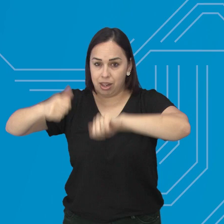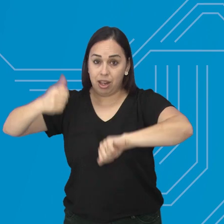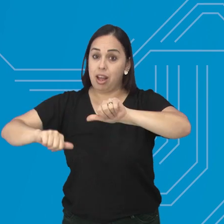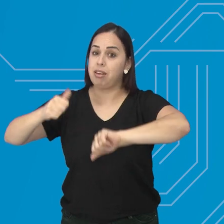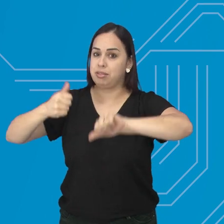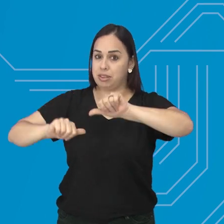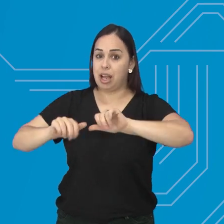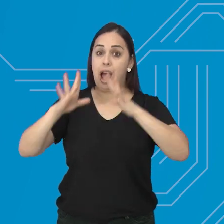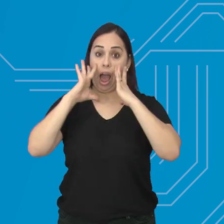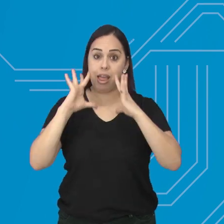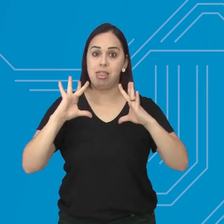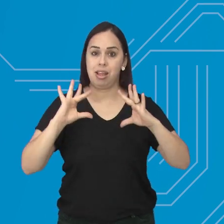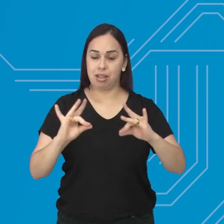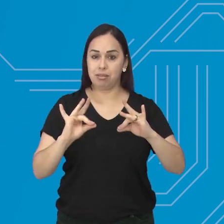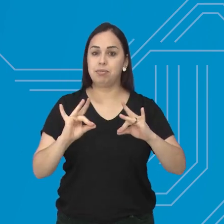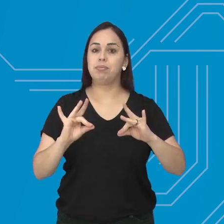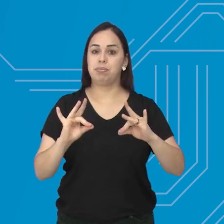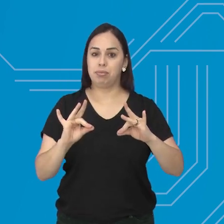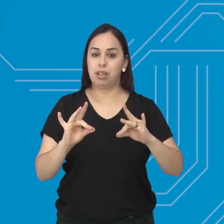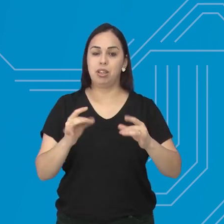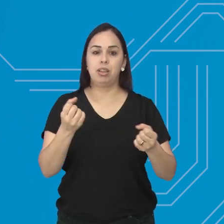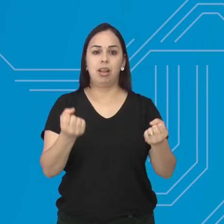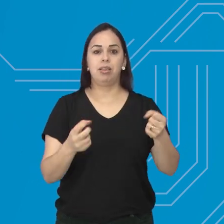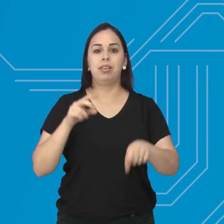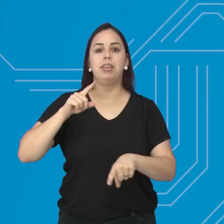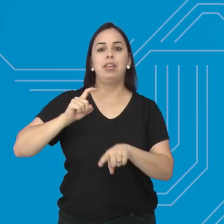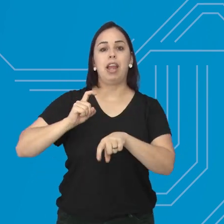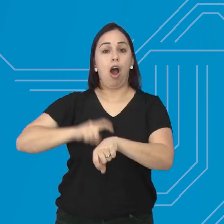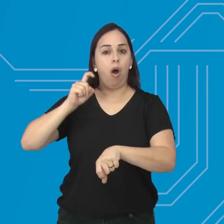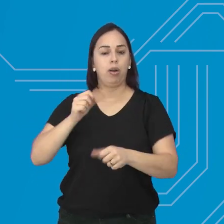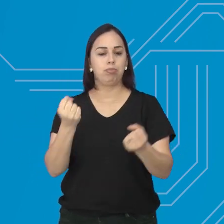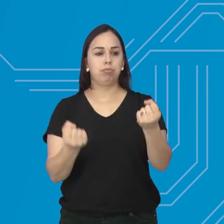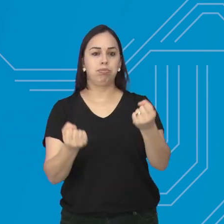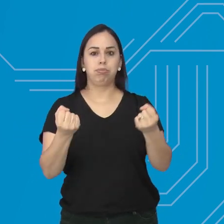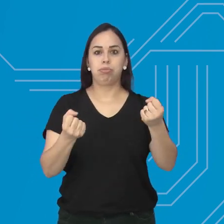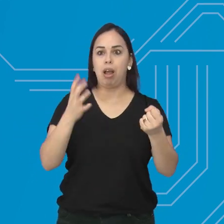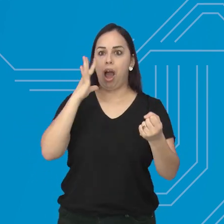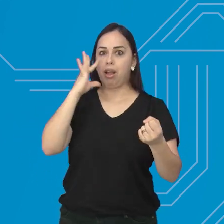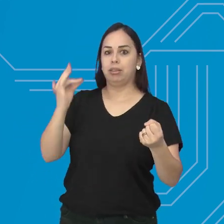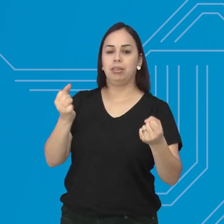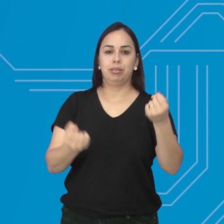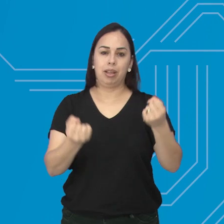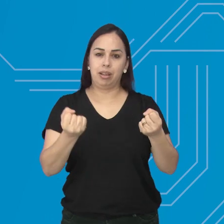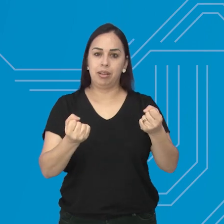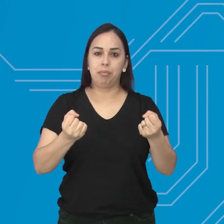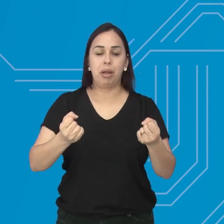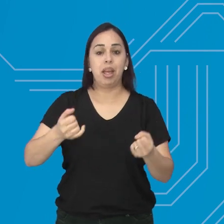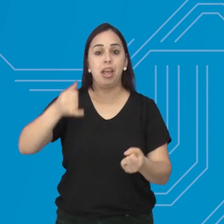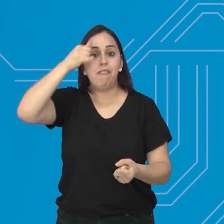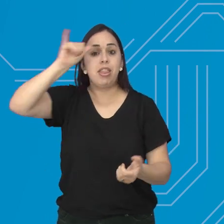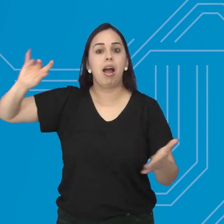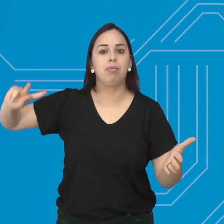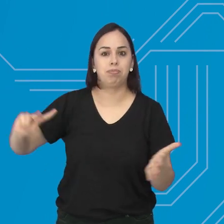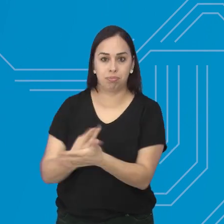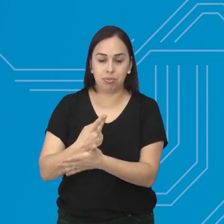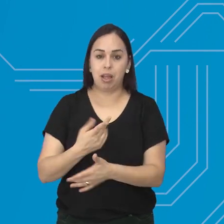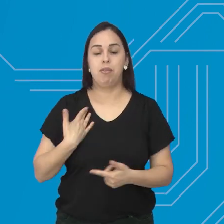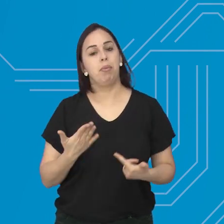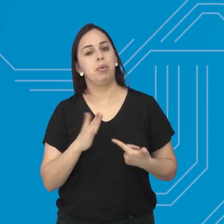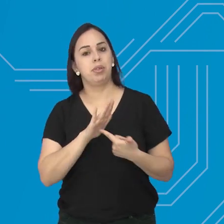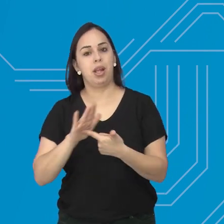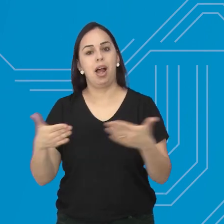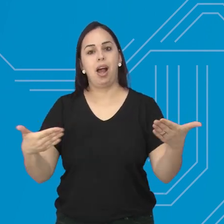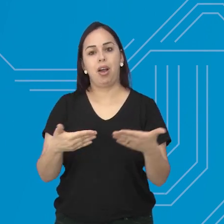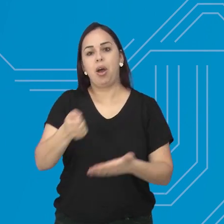importante, atenção redobrada no volante para evitar acidentes e não cometer nenhuma imprudência. A gente te mostra agora